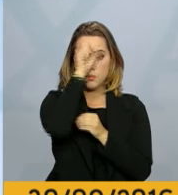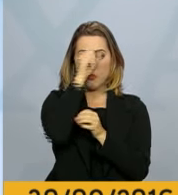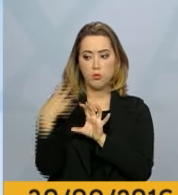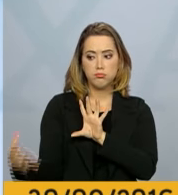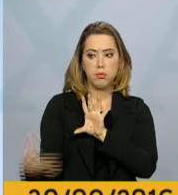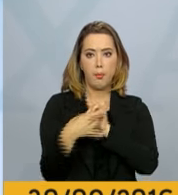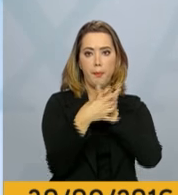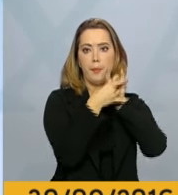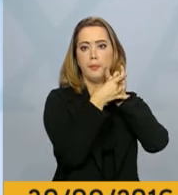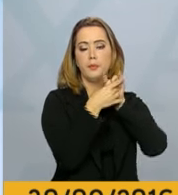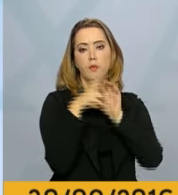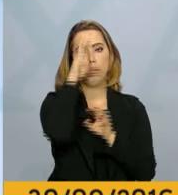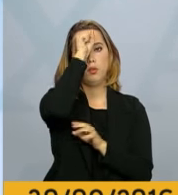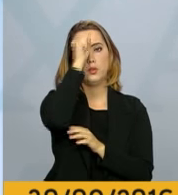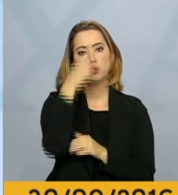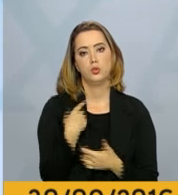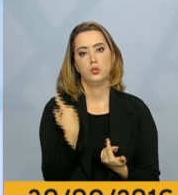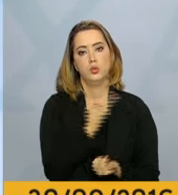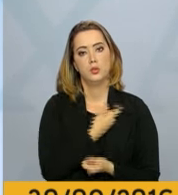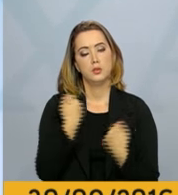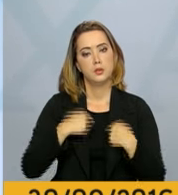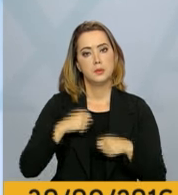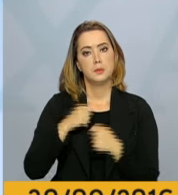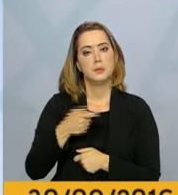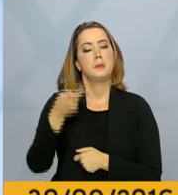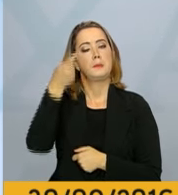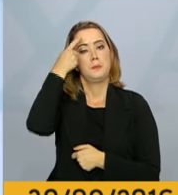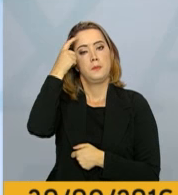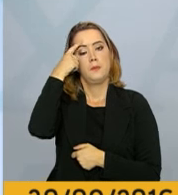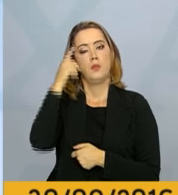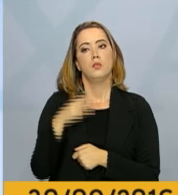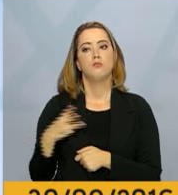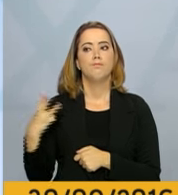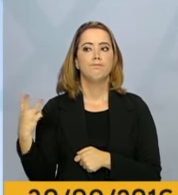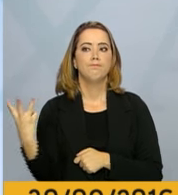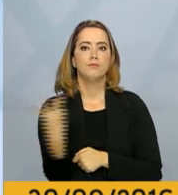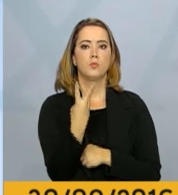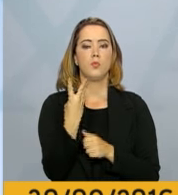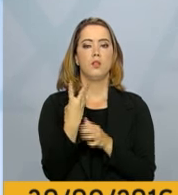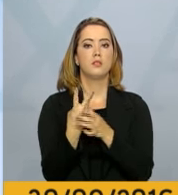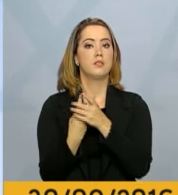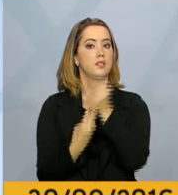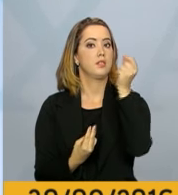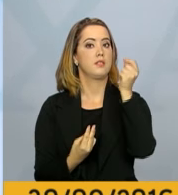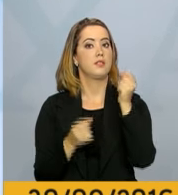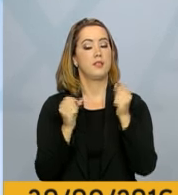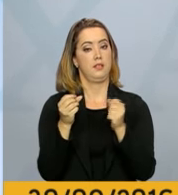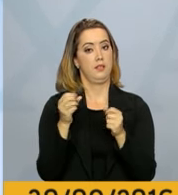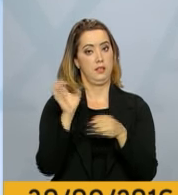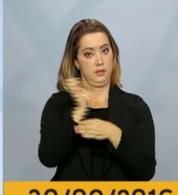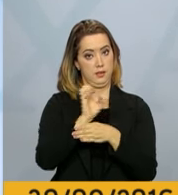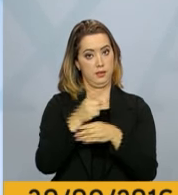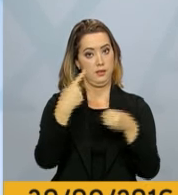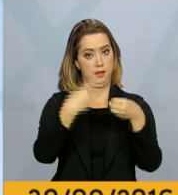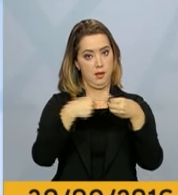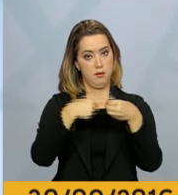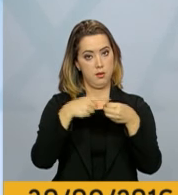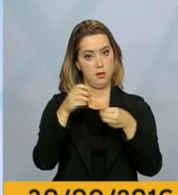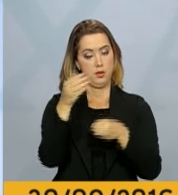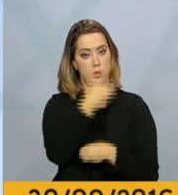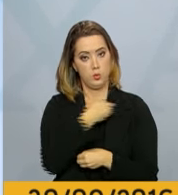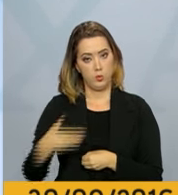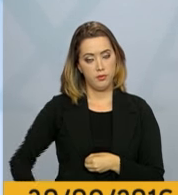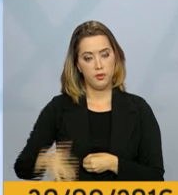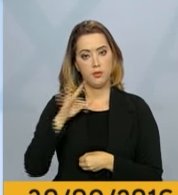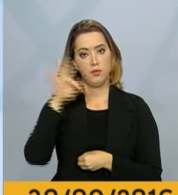destas questões de natureza federativa. Tanto que, em linha com o que estamos fazendo no Plano Nacional, o projeto